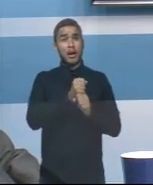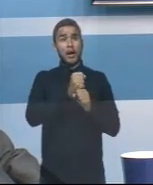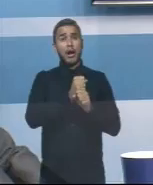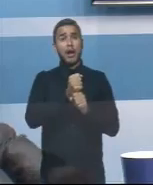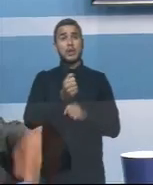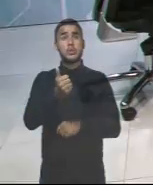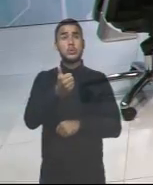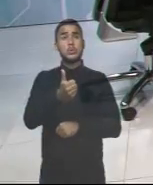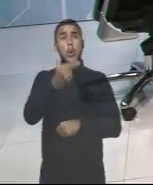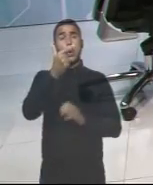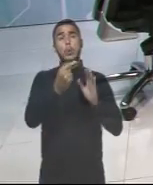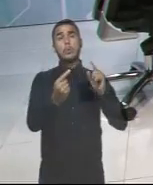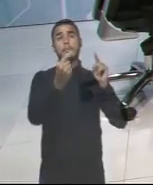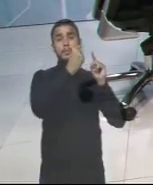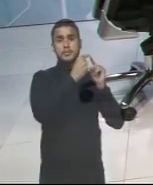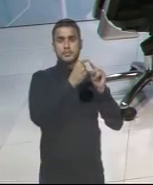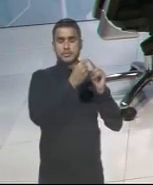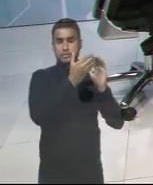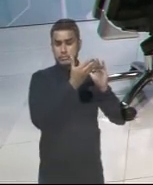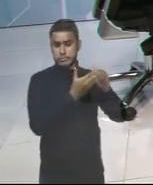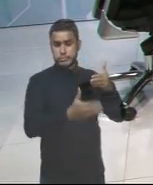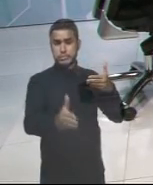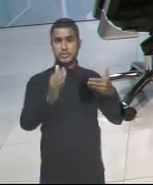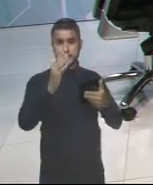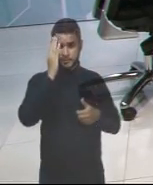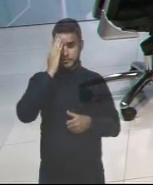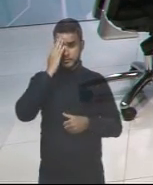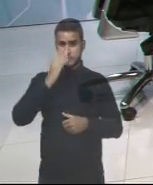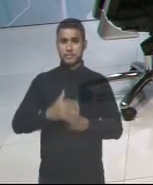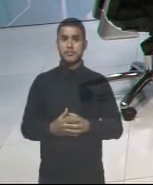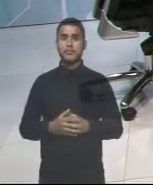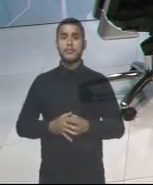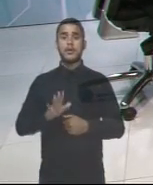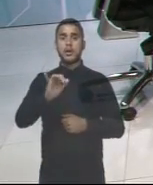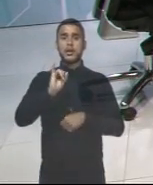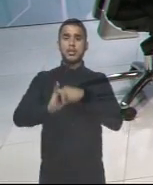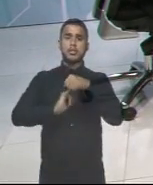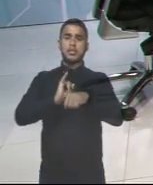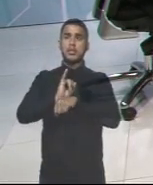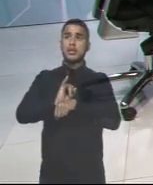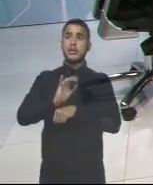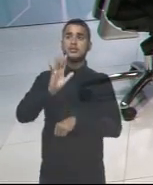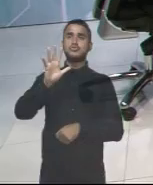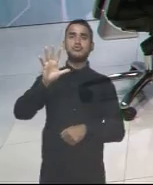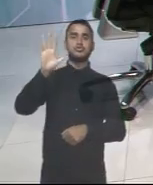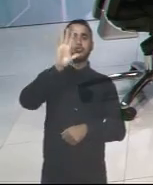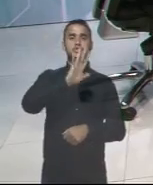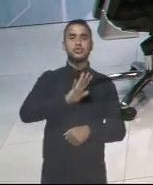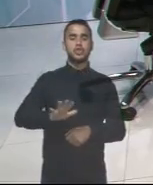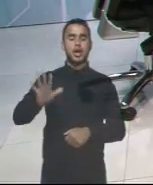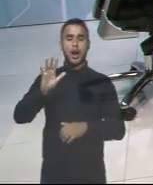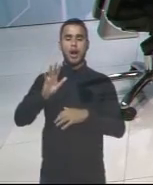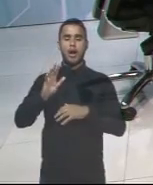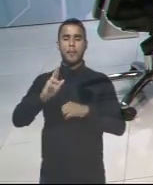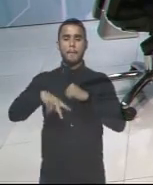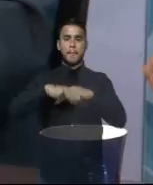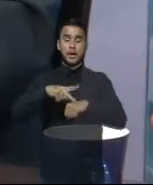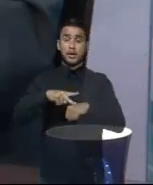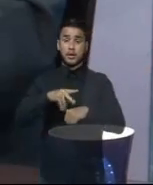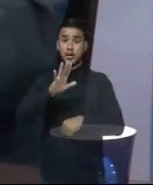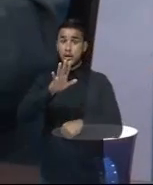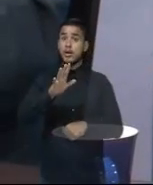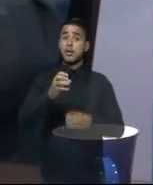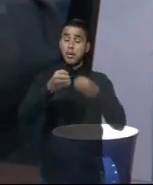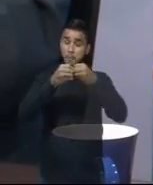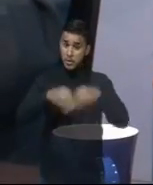agravado no momento em que a situação internacional nos permitia surfar num período de prosperidade. Porque antes desses 12 anos foi agravado